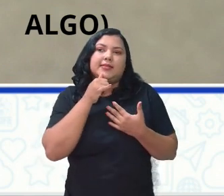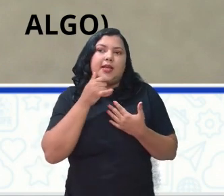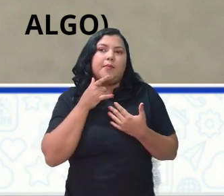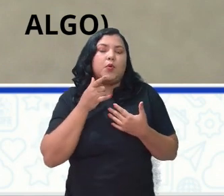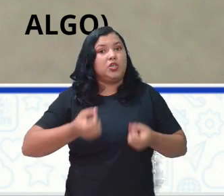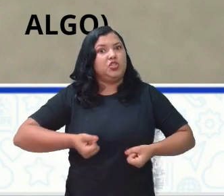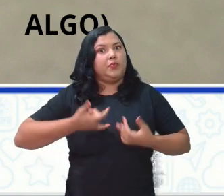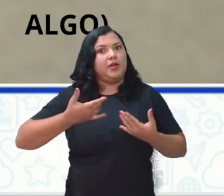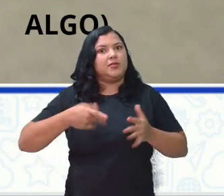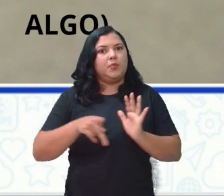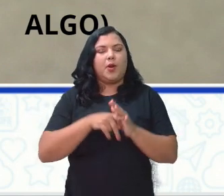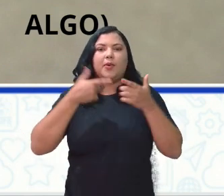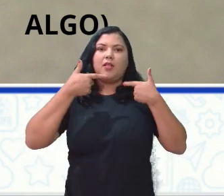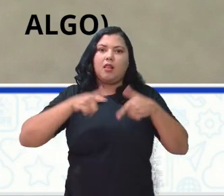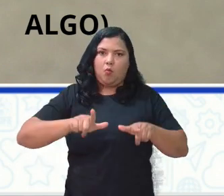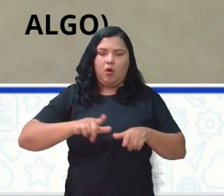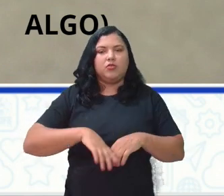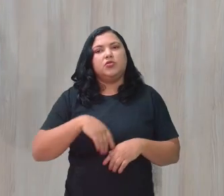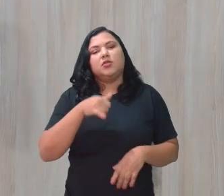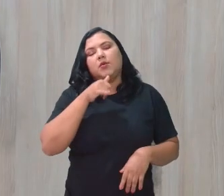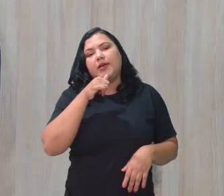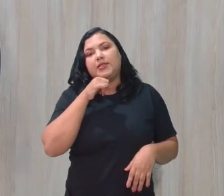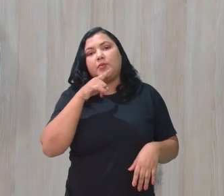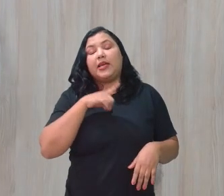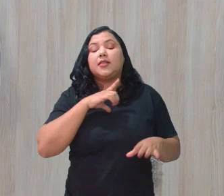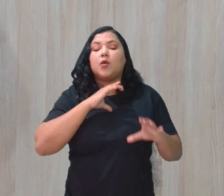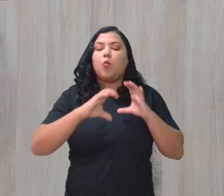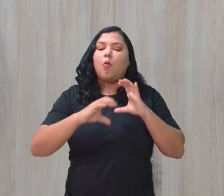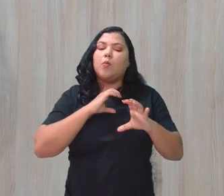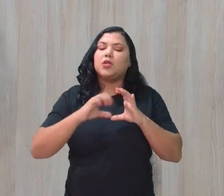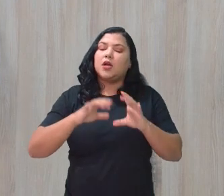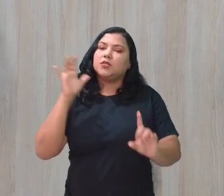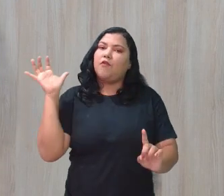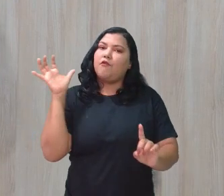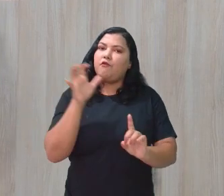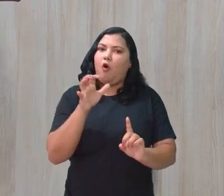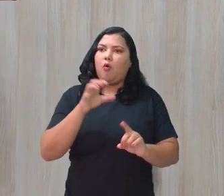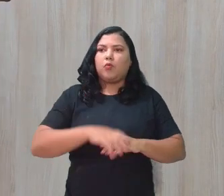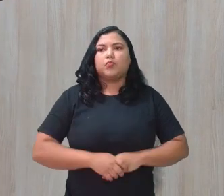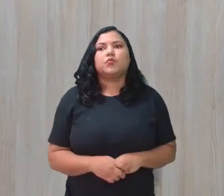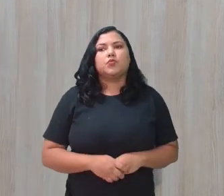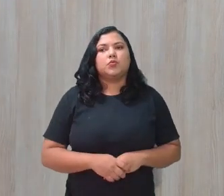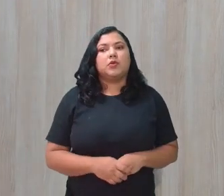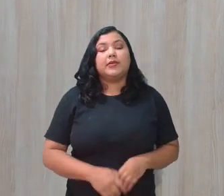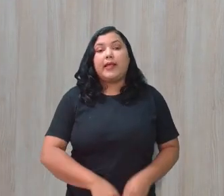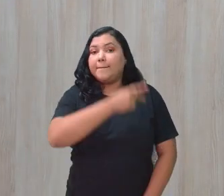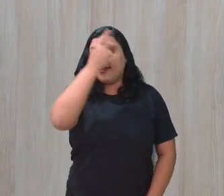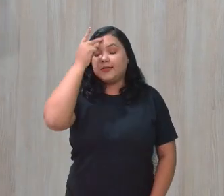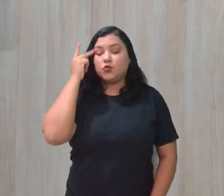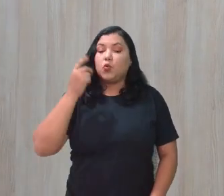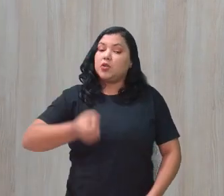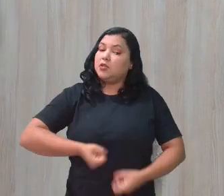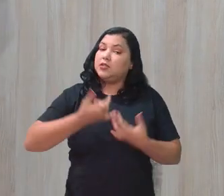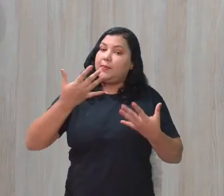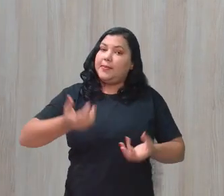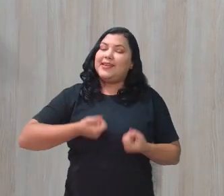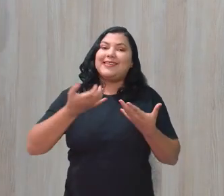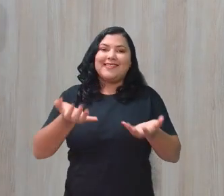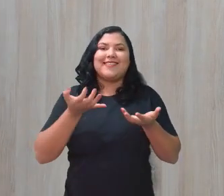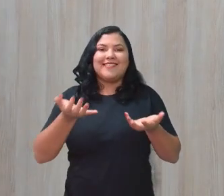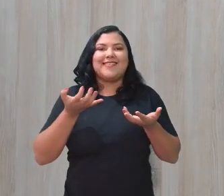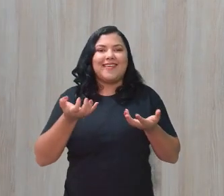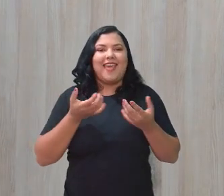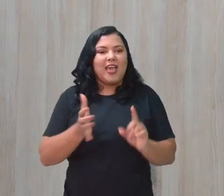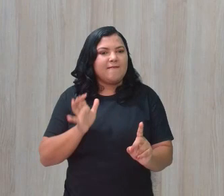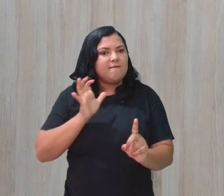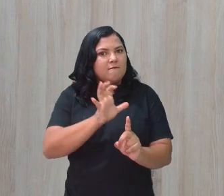da linguagem, que é aquela em que há uma ênfase na comunicação. É no interlocutor, visando o quê? O convencimento. Então,